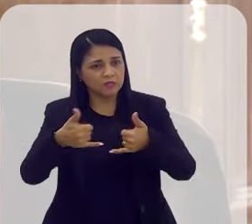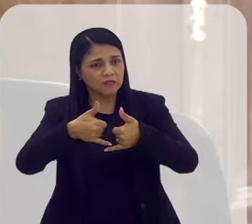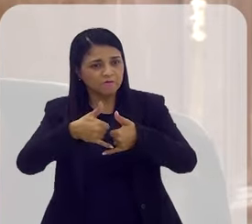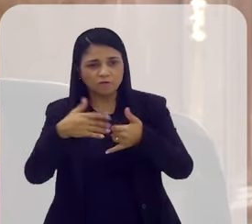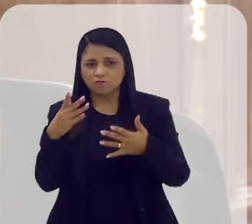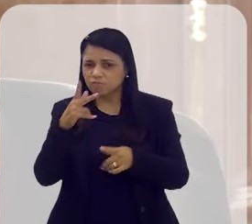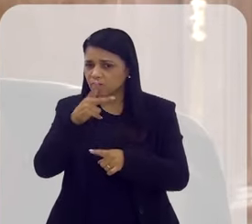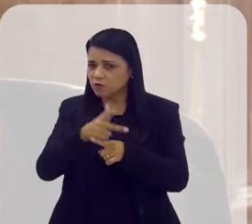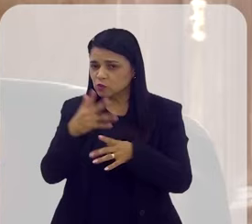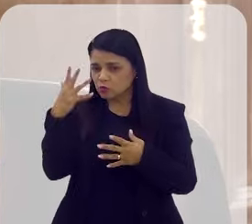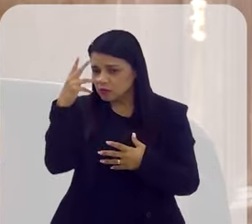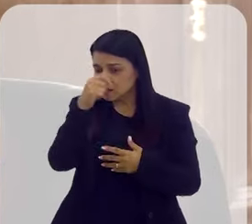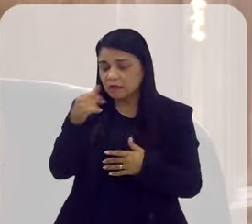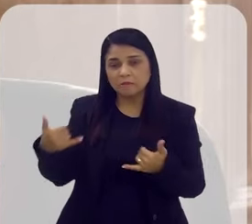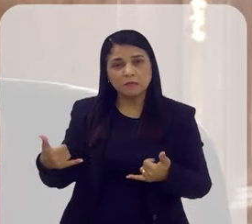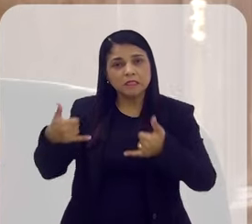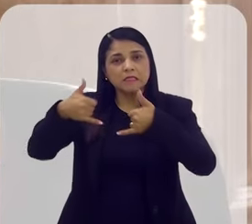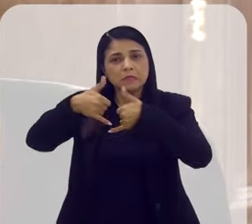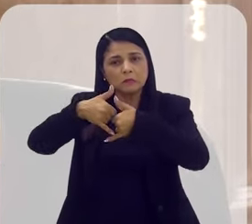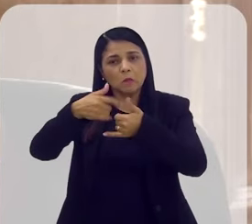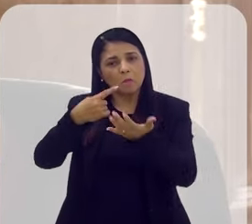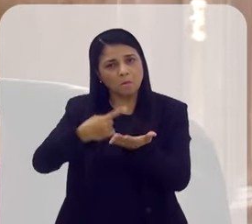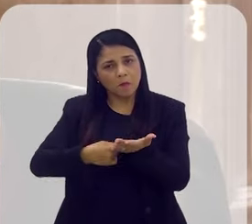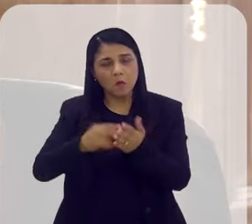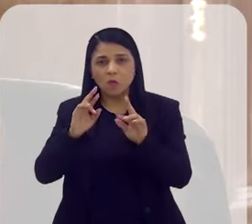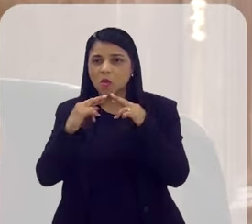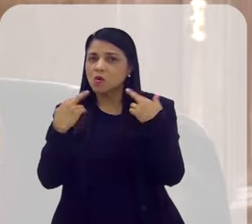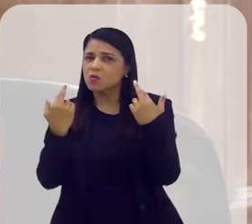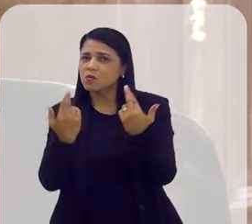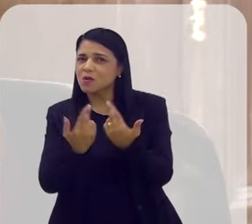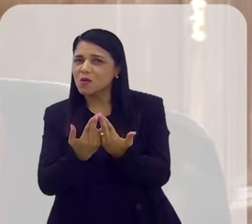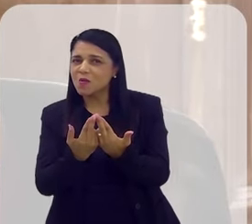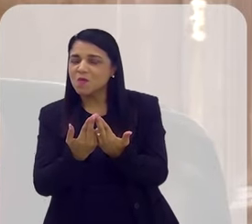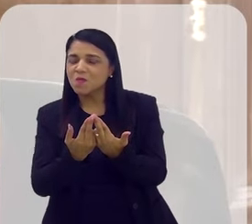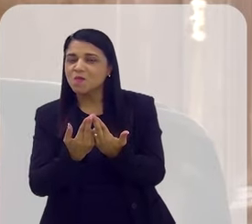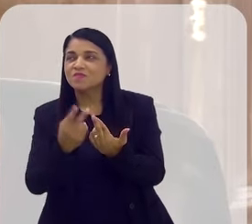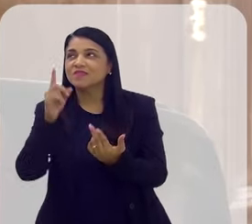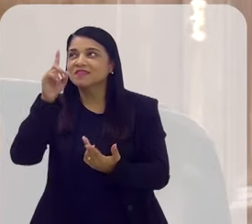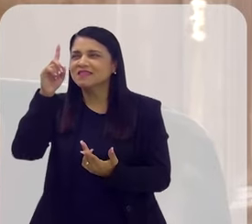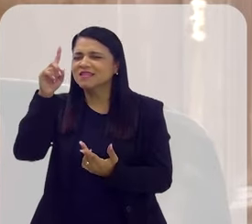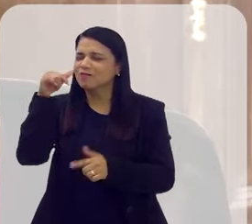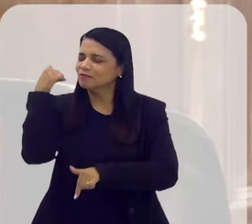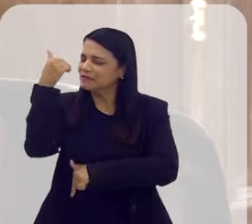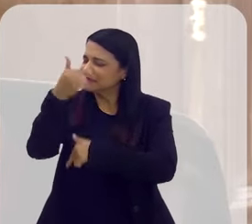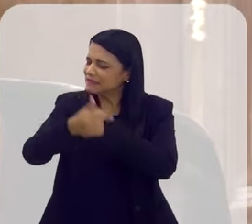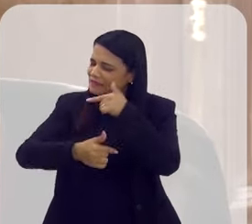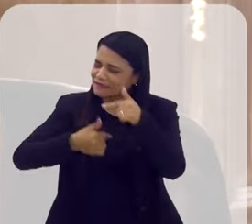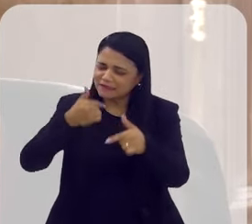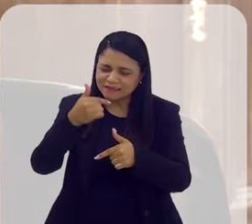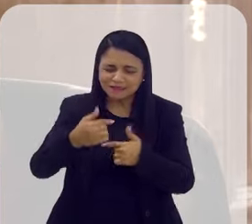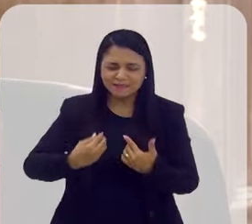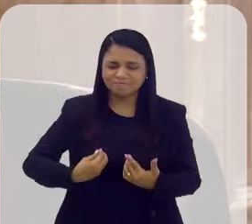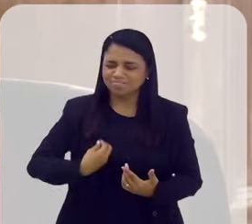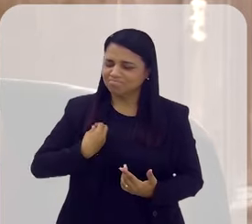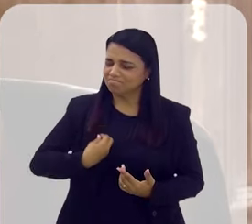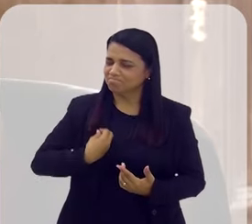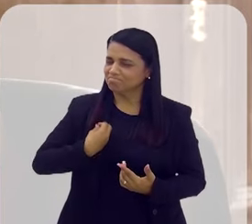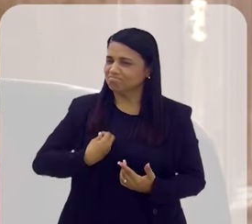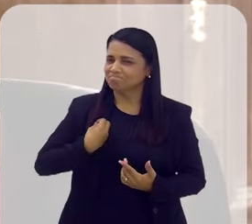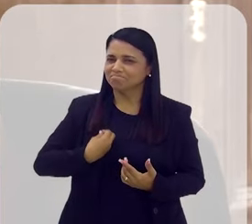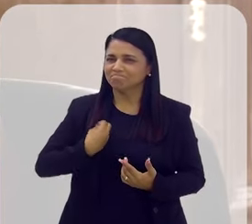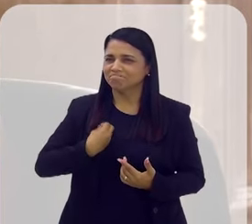o vídeo muito lindo. E foi assim que aconteceu. Ele me ligou, marcamos uma reunião. E Deus trabalhou de